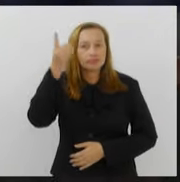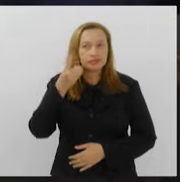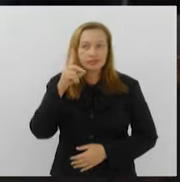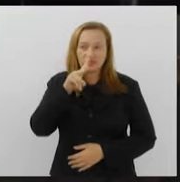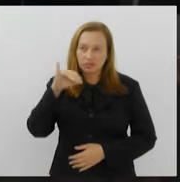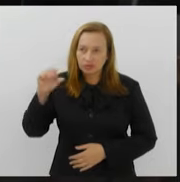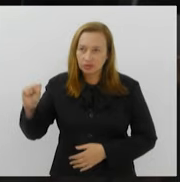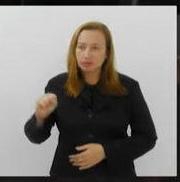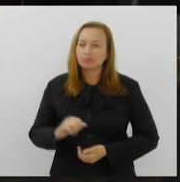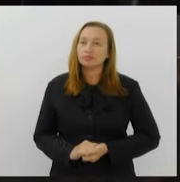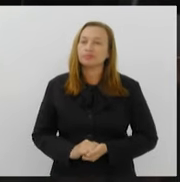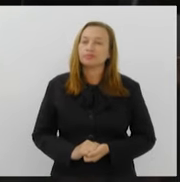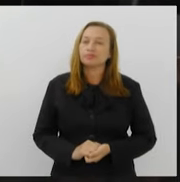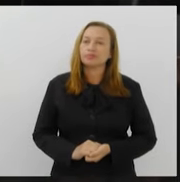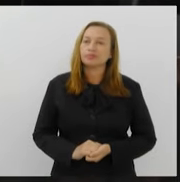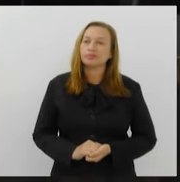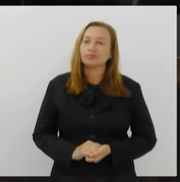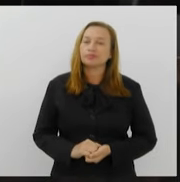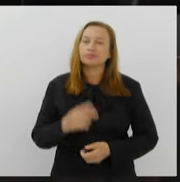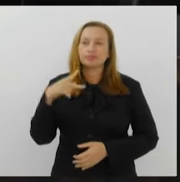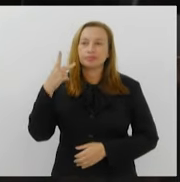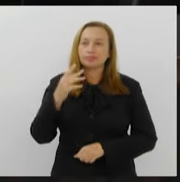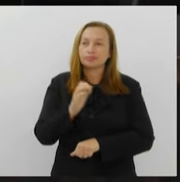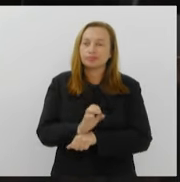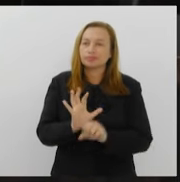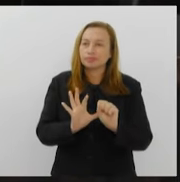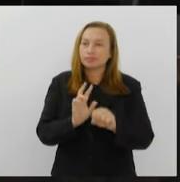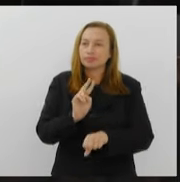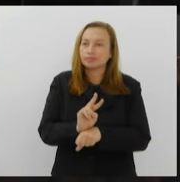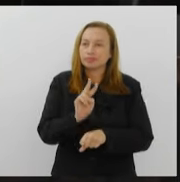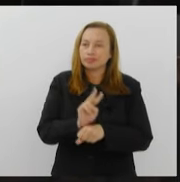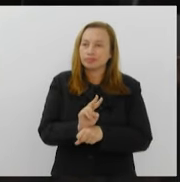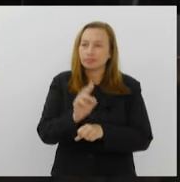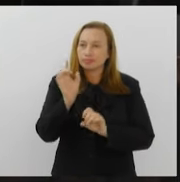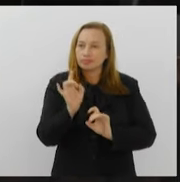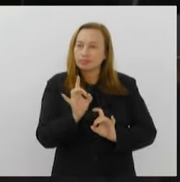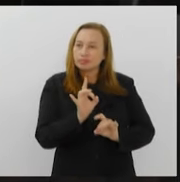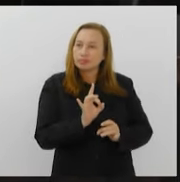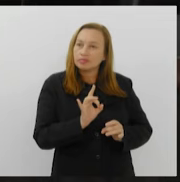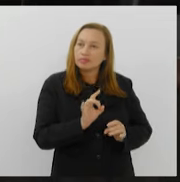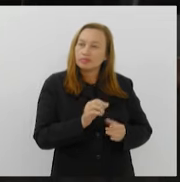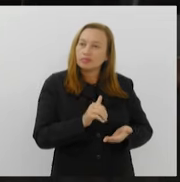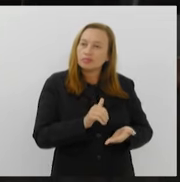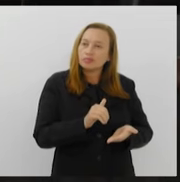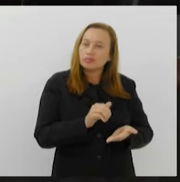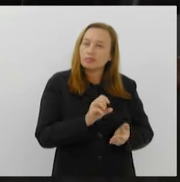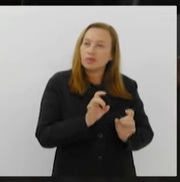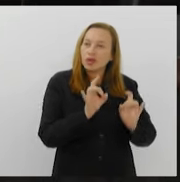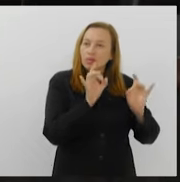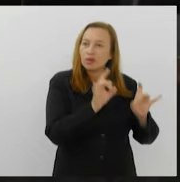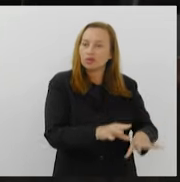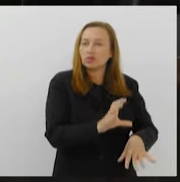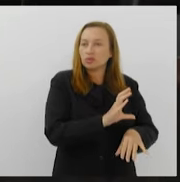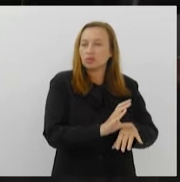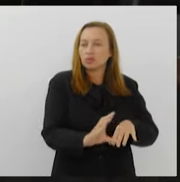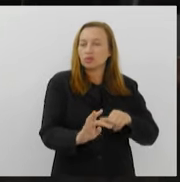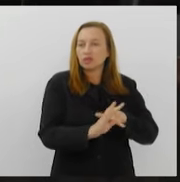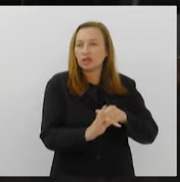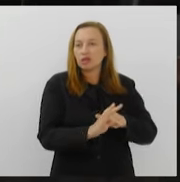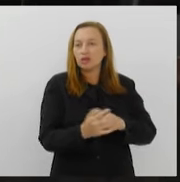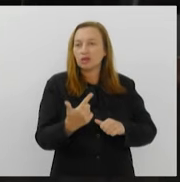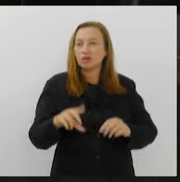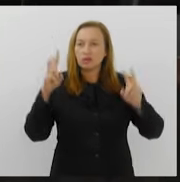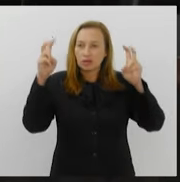Vinícius Cozzolino, que institui a política estadual de prevenção ao abandono e evasão de cursos técnicos e universidades e da outras